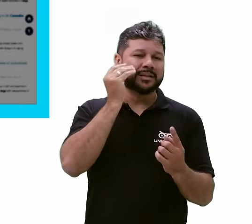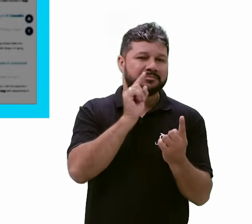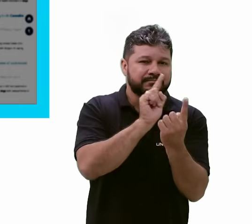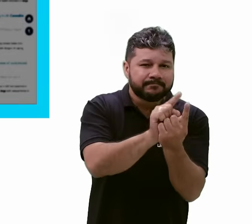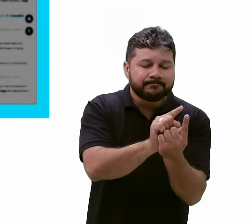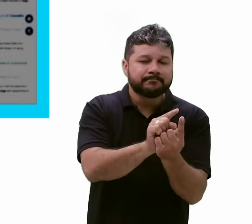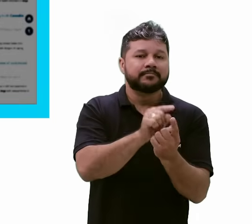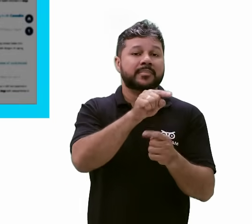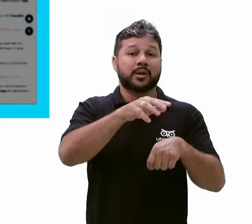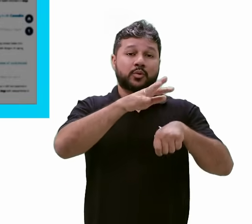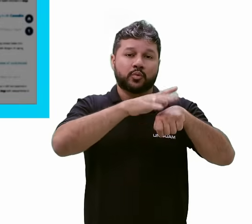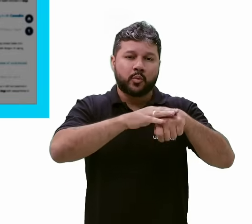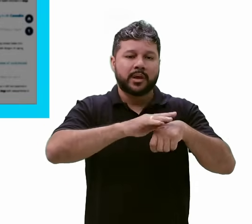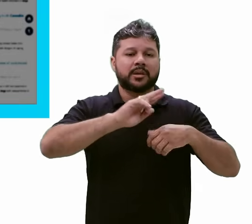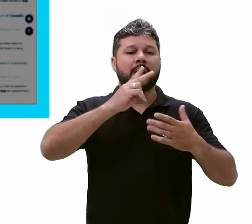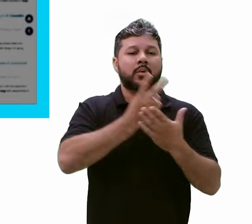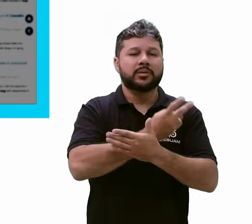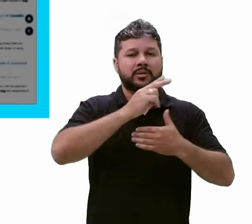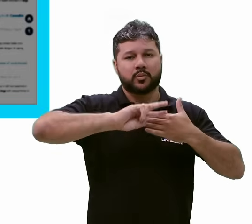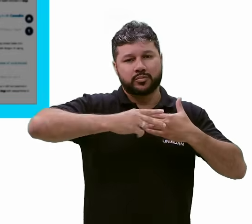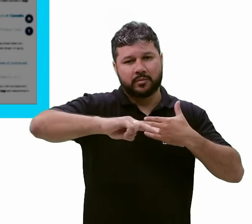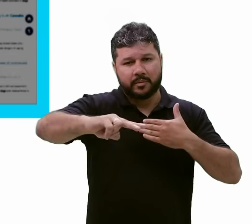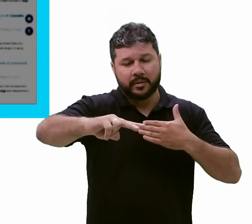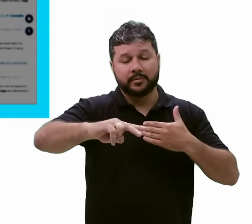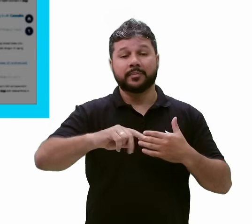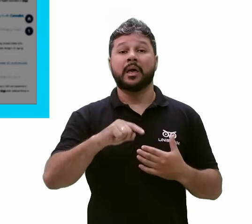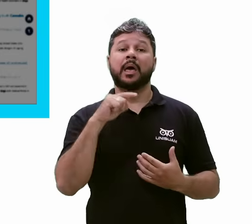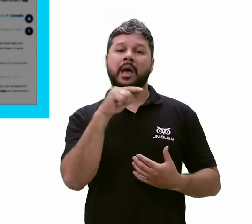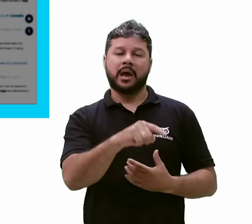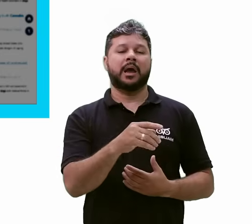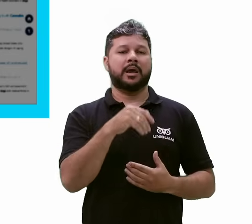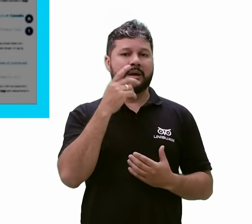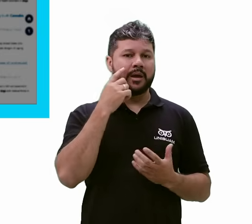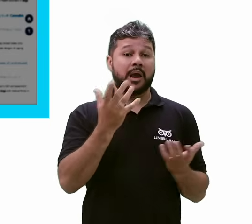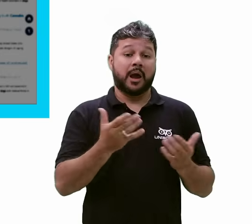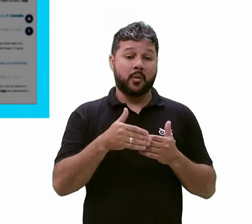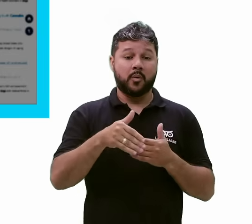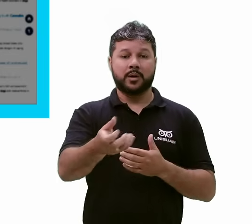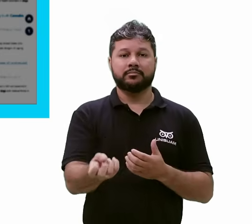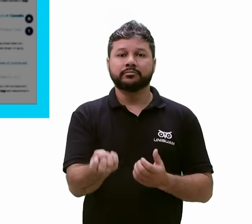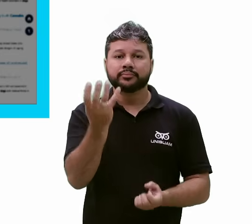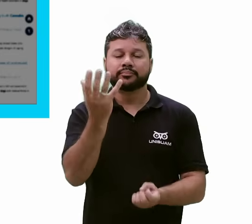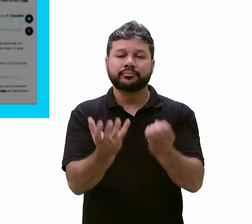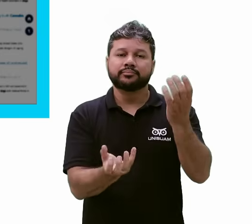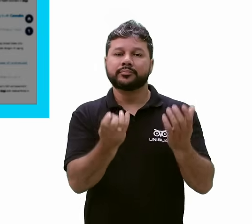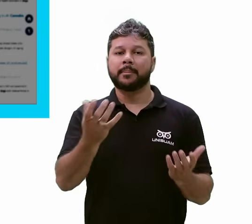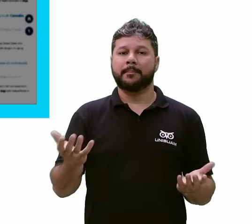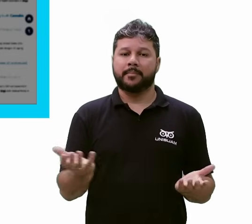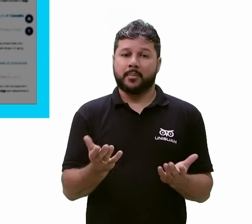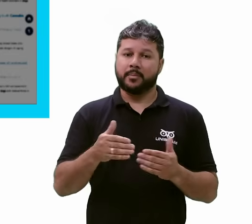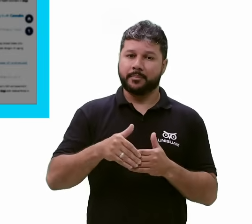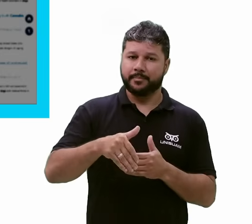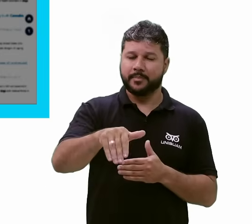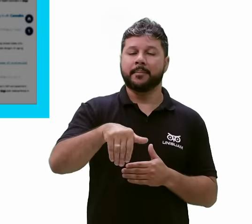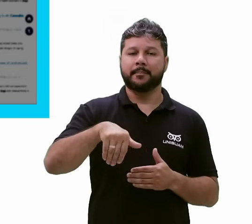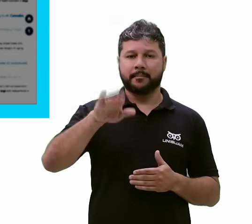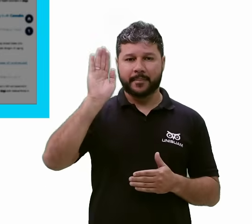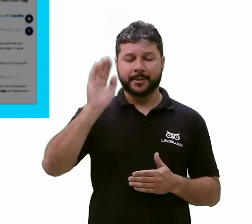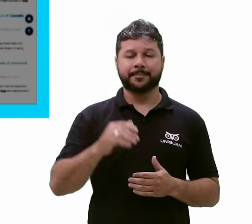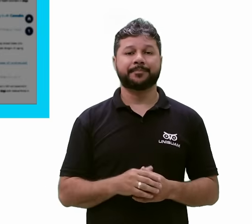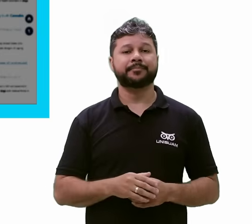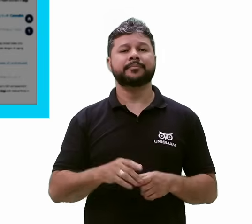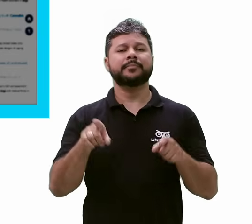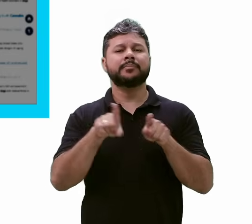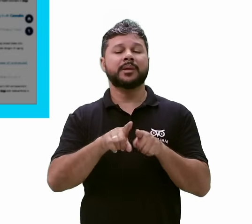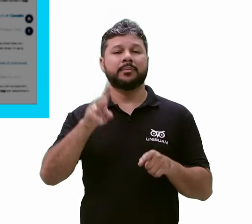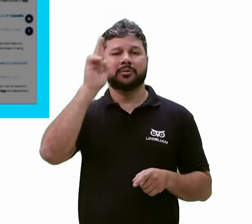clínico, tá? De doença e efeito. Esses são os que a gente mais vai ter aparecendo hoje em dia. E